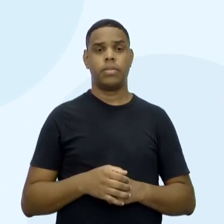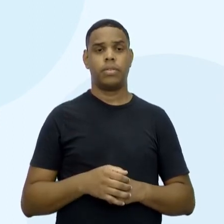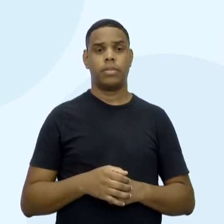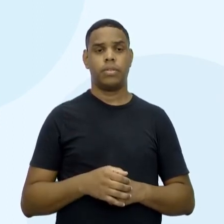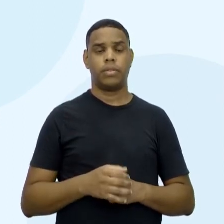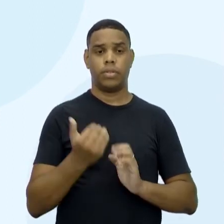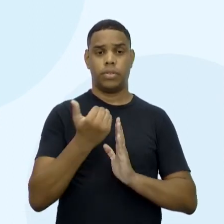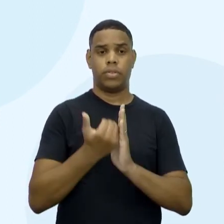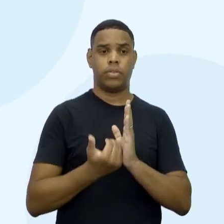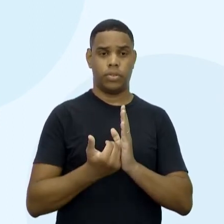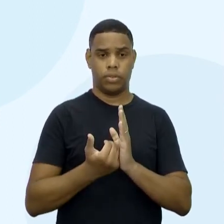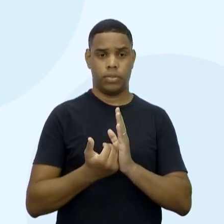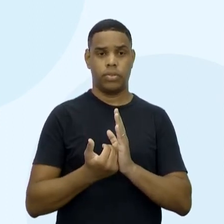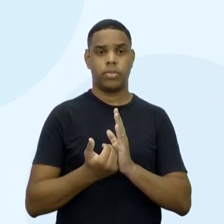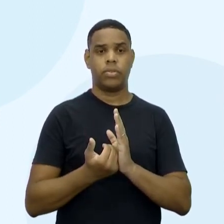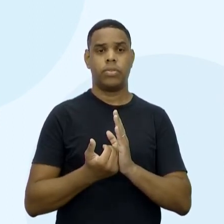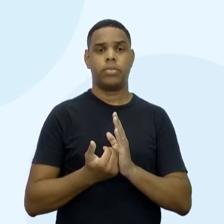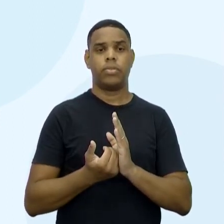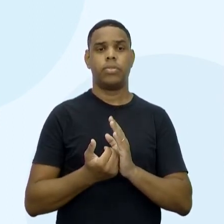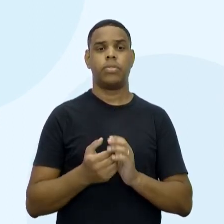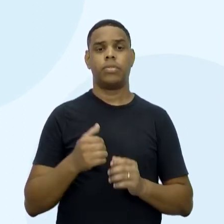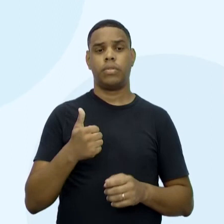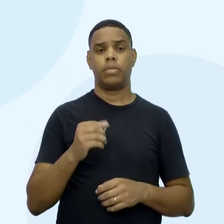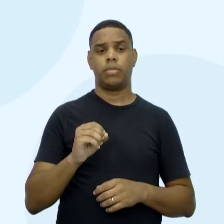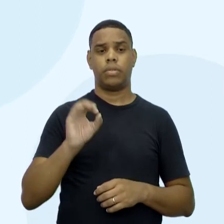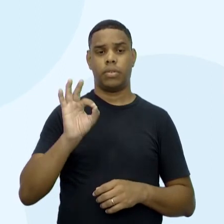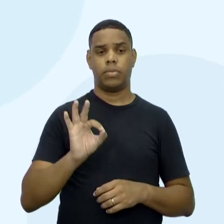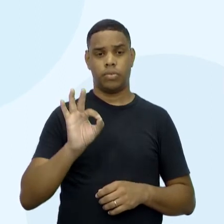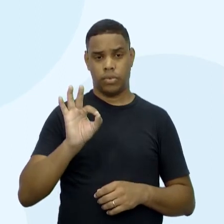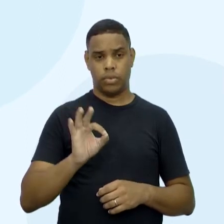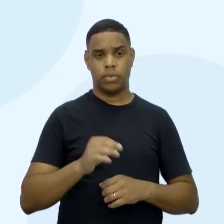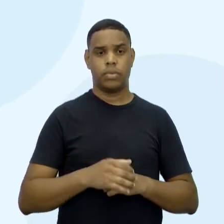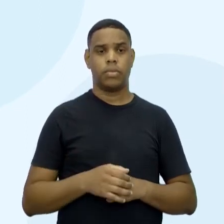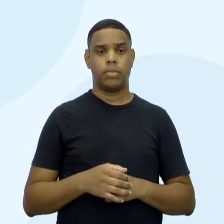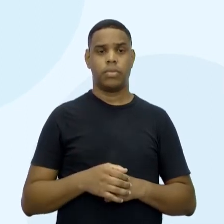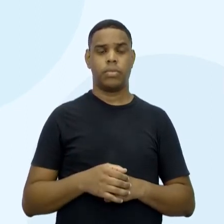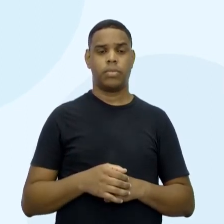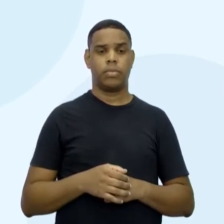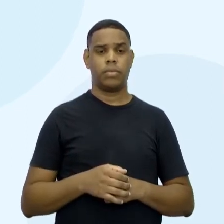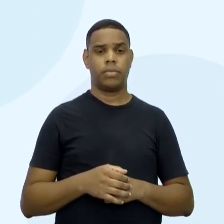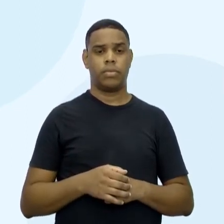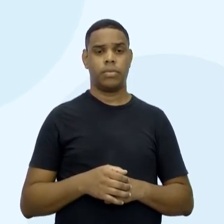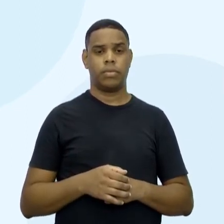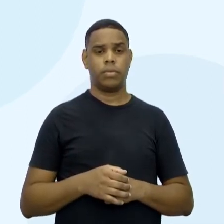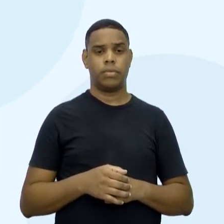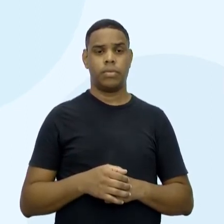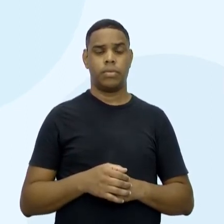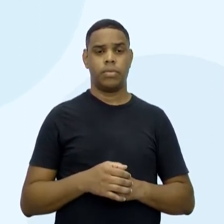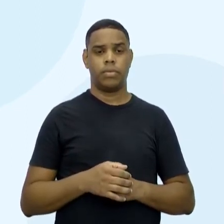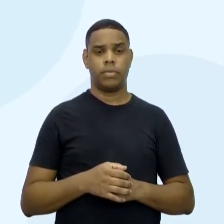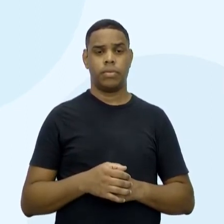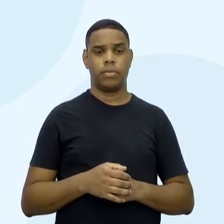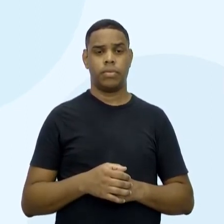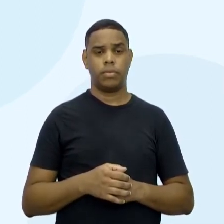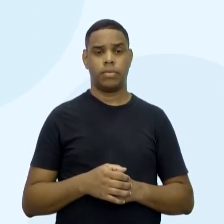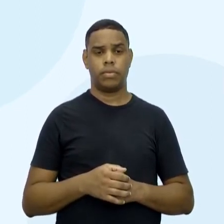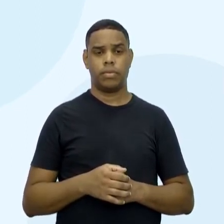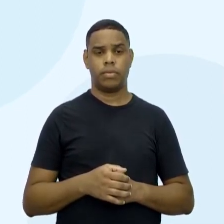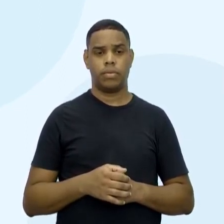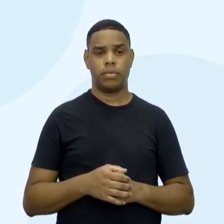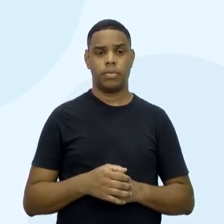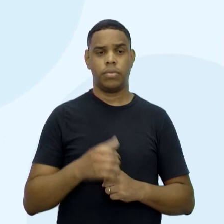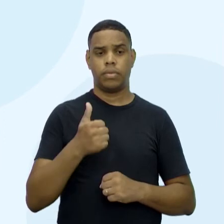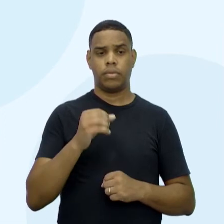um desconto de 10%. A gente tem